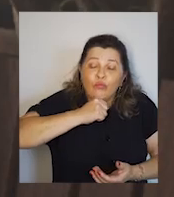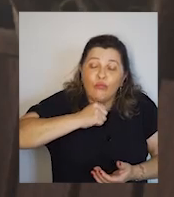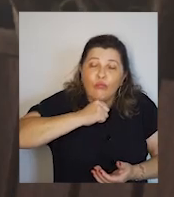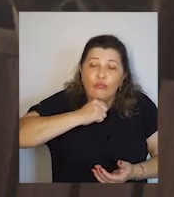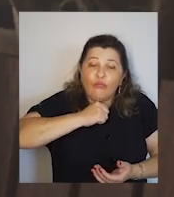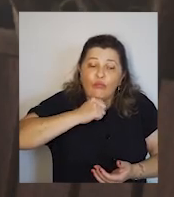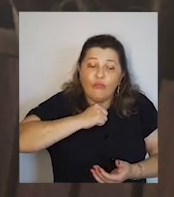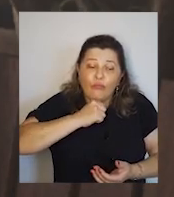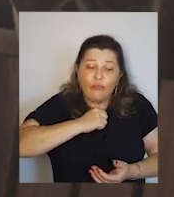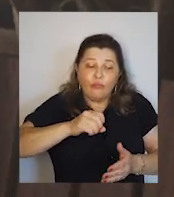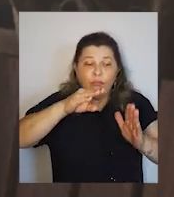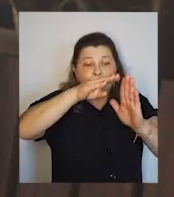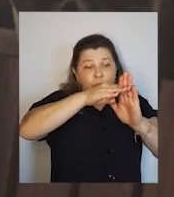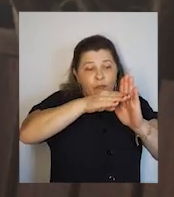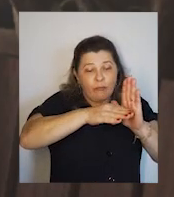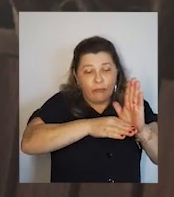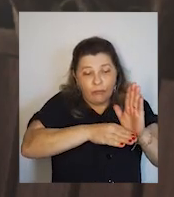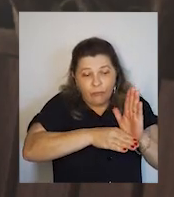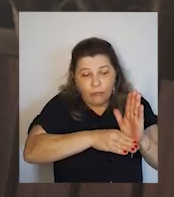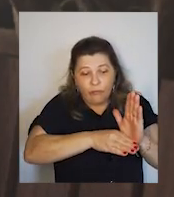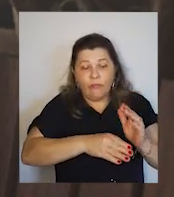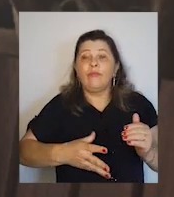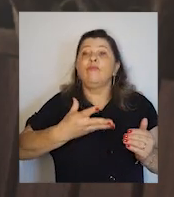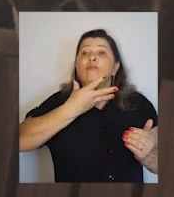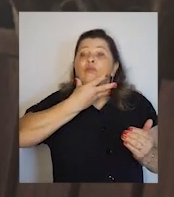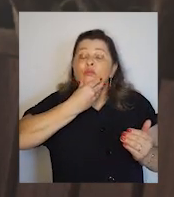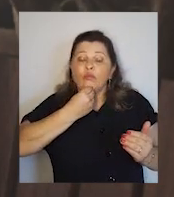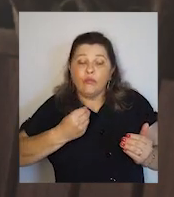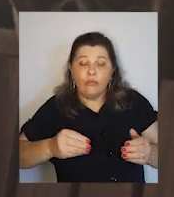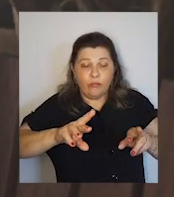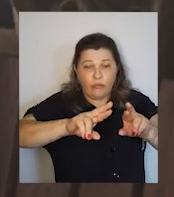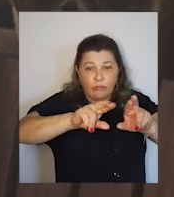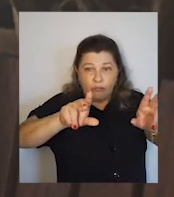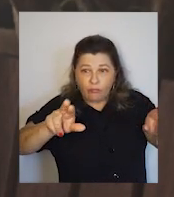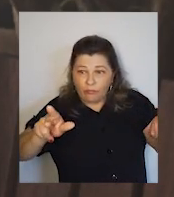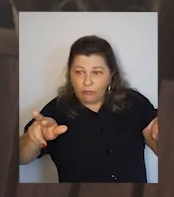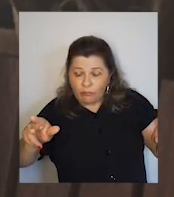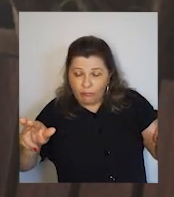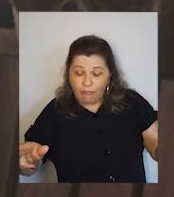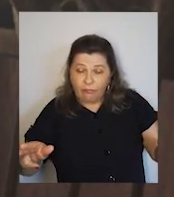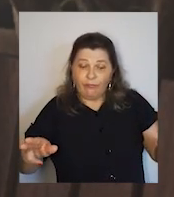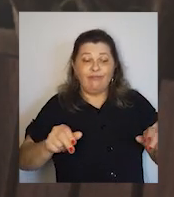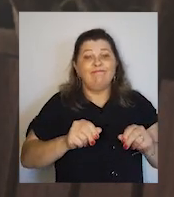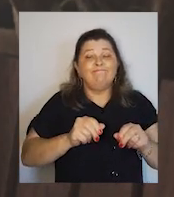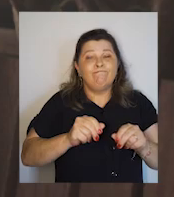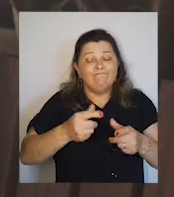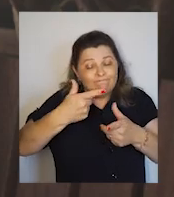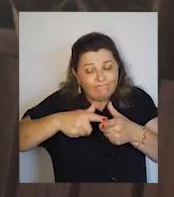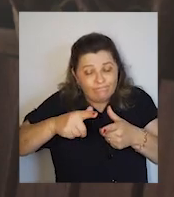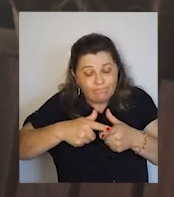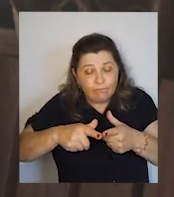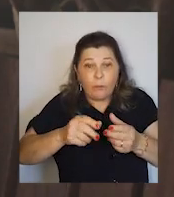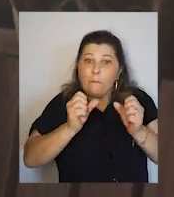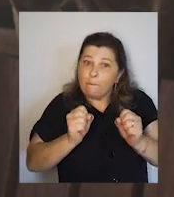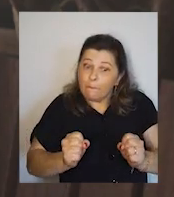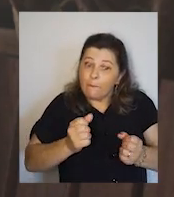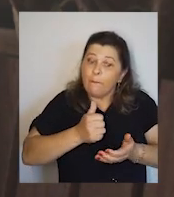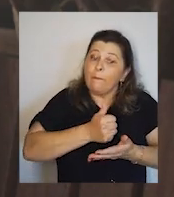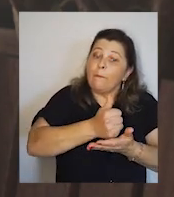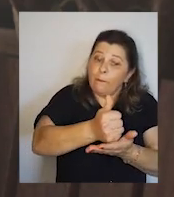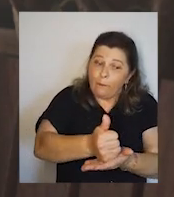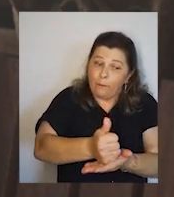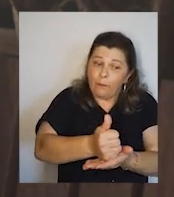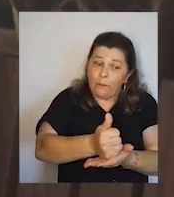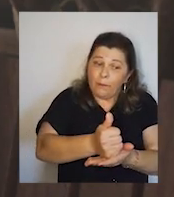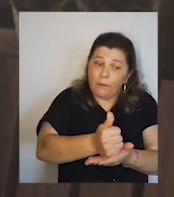avô. Implementar programas voltados aos homens em diferentes situações emergenciais pode favorecer